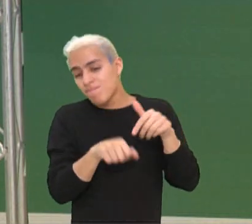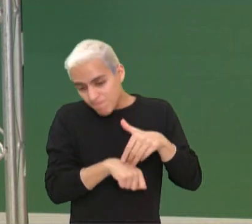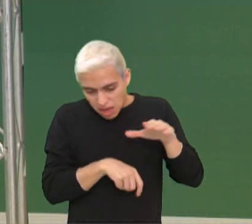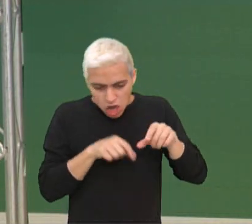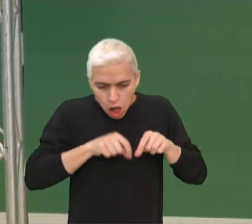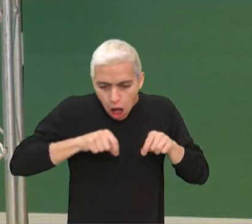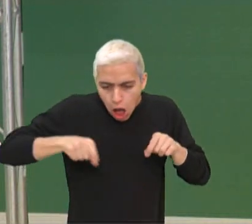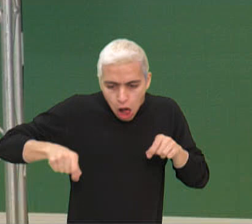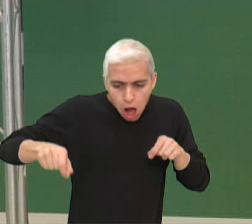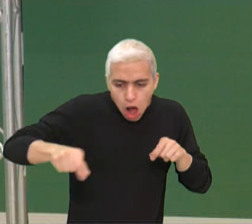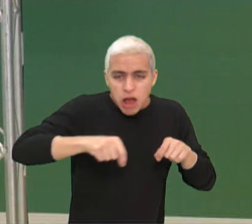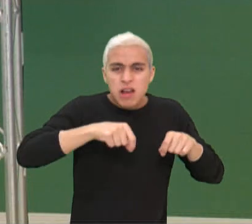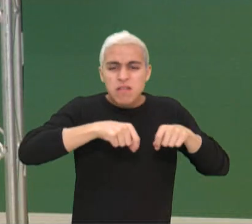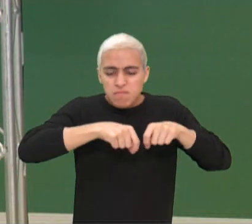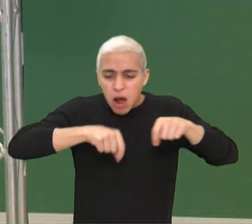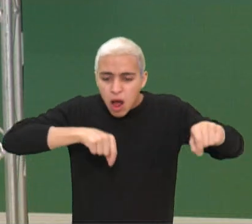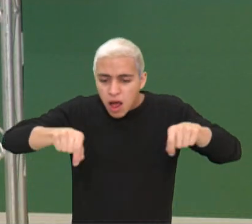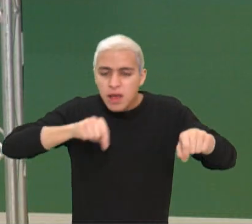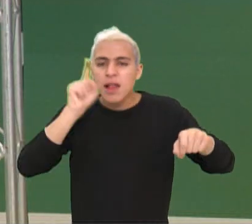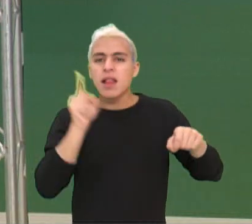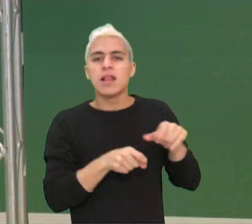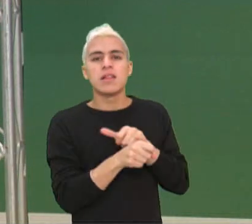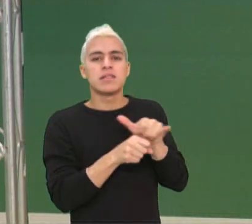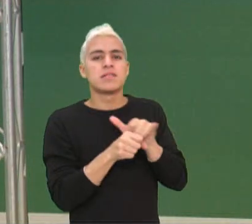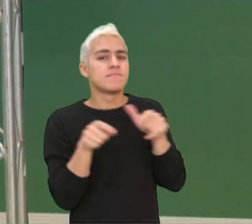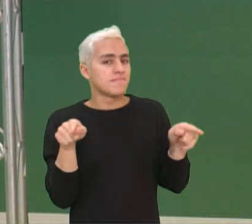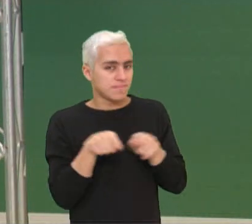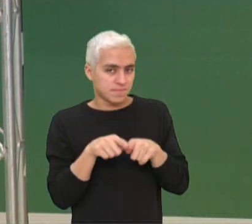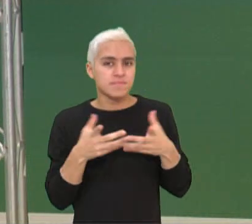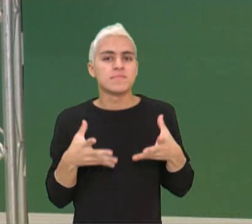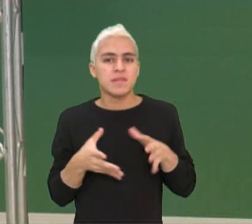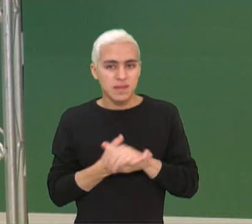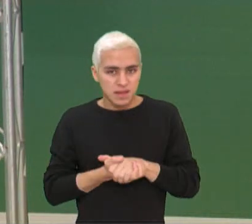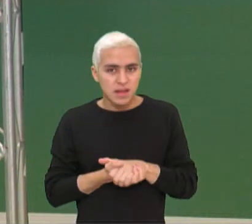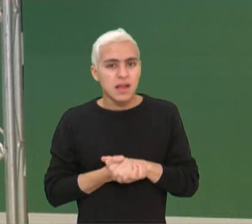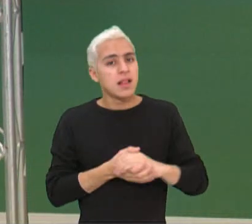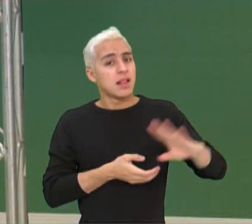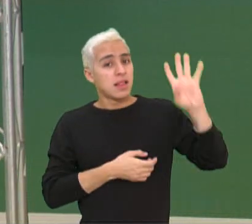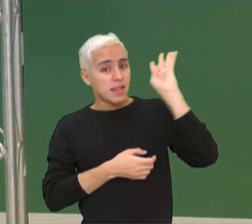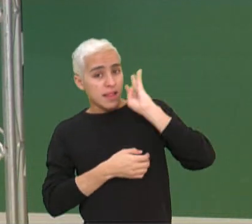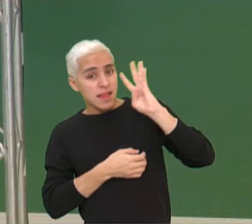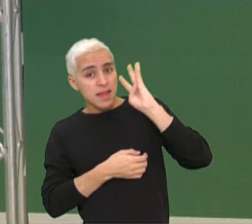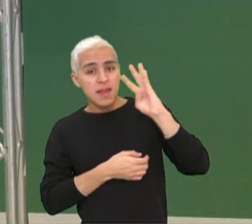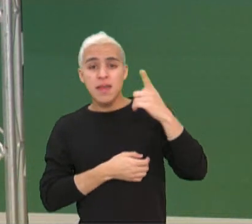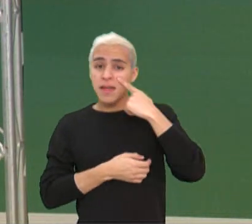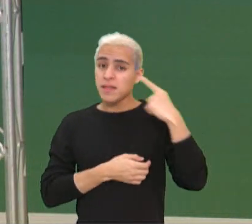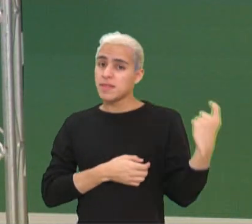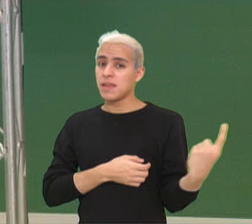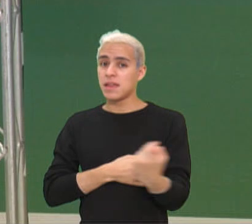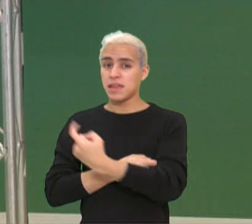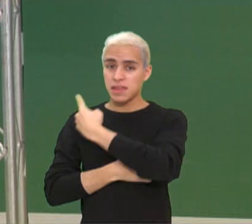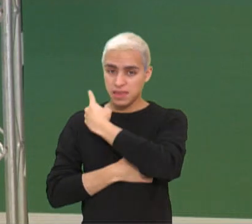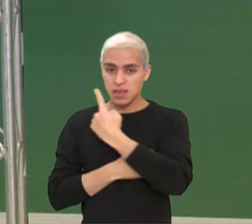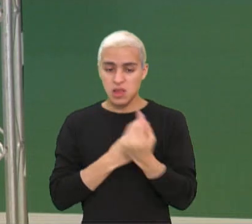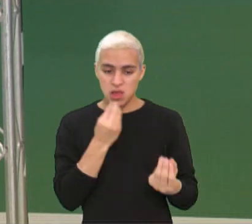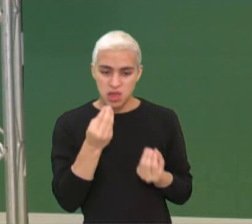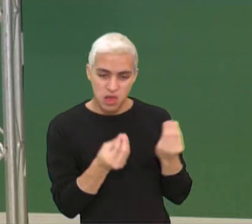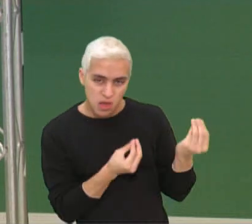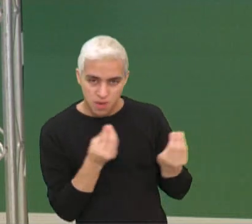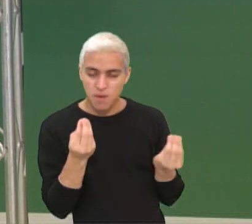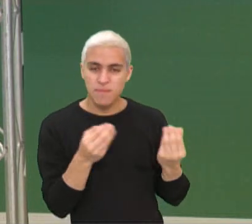no tabuleiro. Então, jogo de estratégia, né? Então, legal, interessante aqui é essa parte aqui. Como eles jogavam